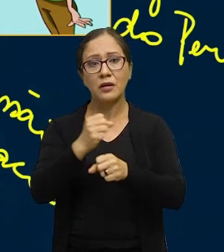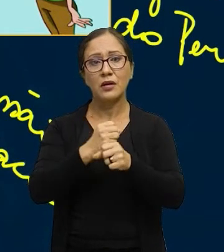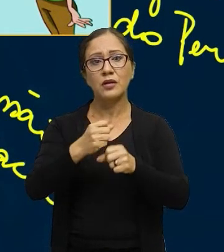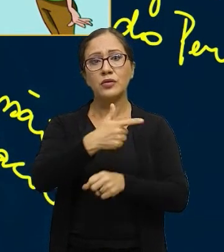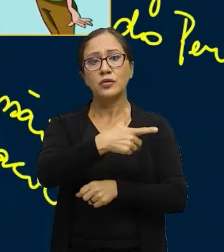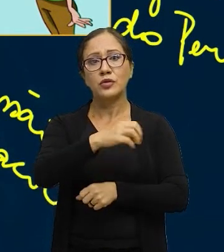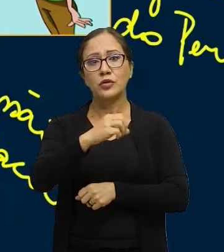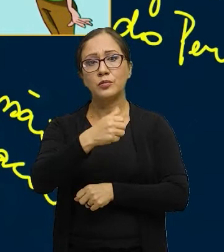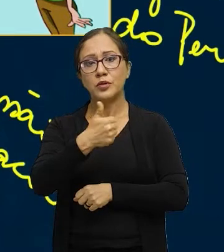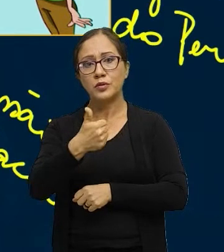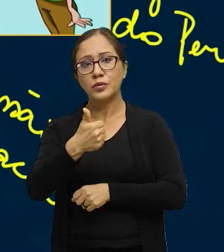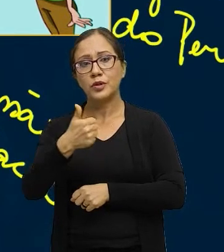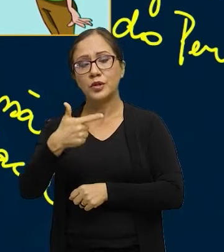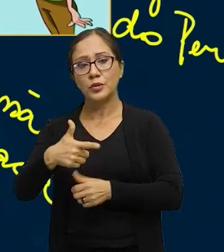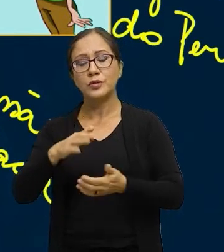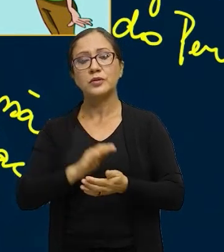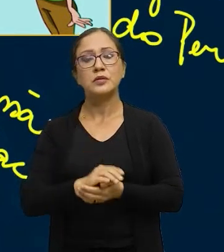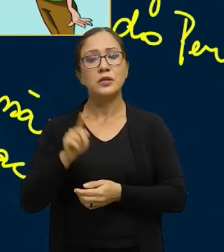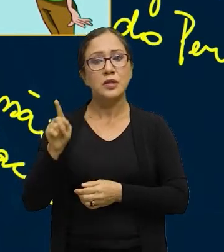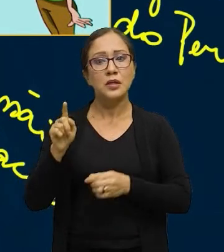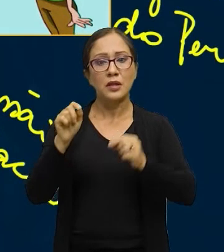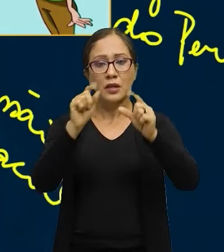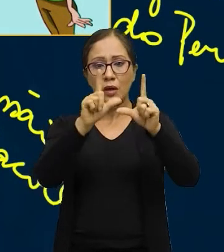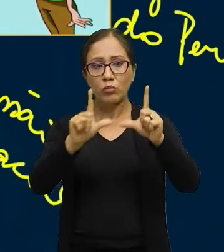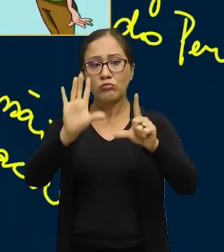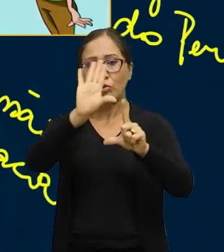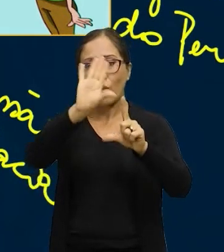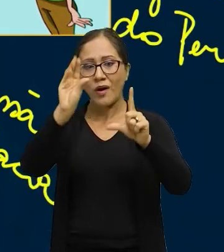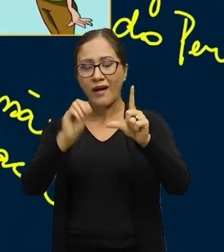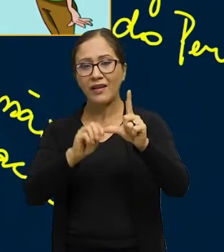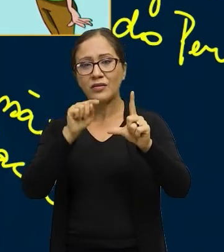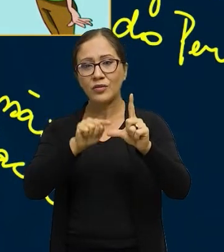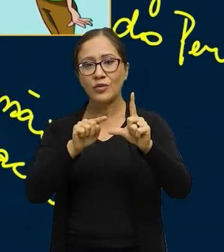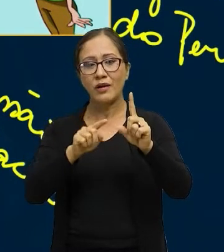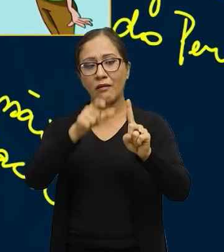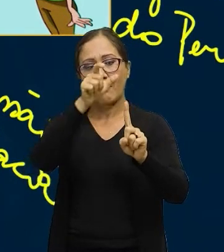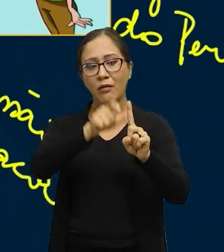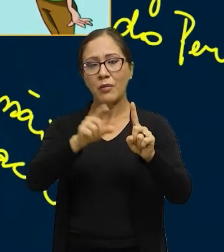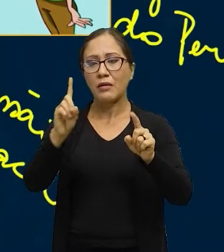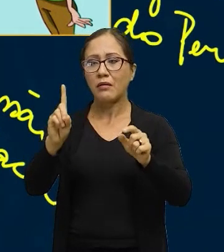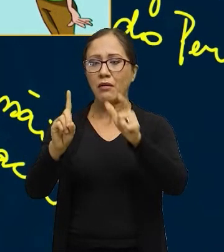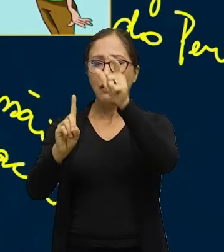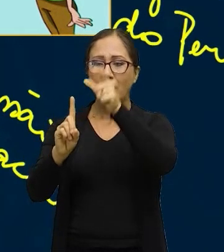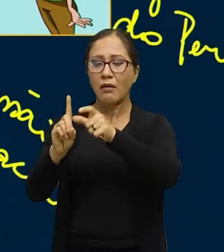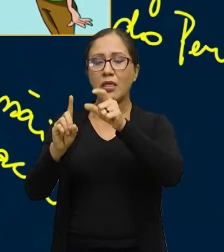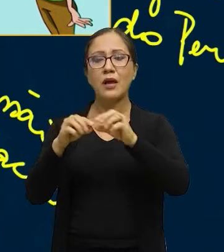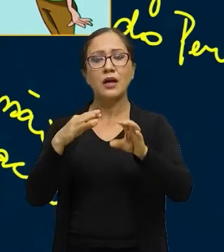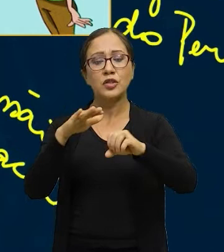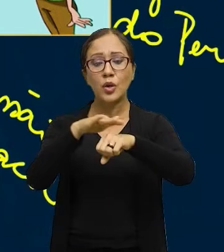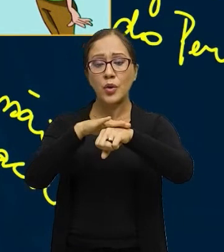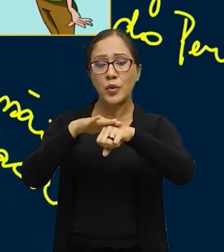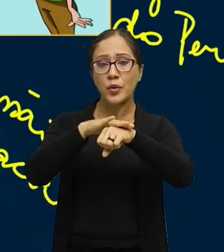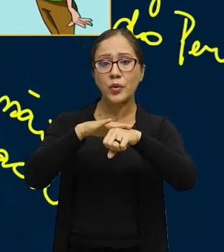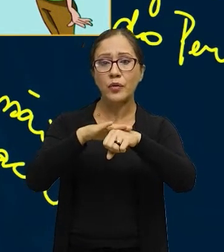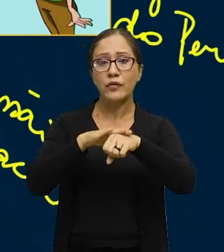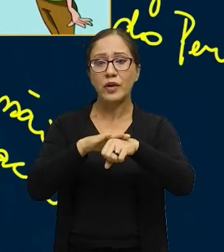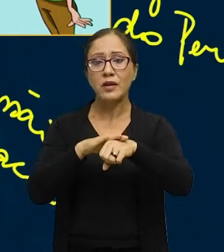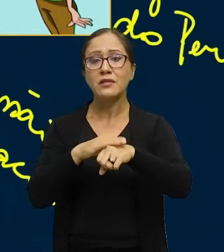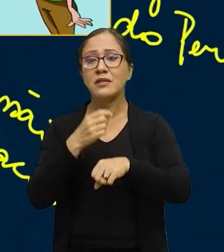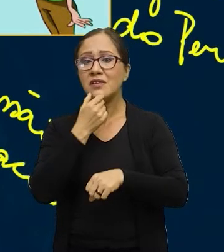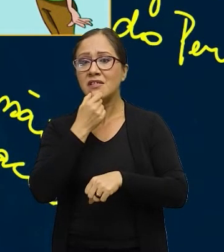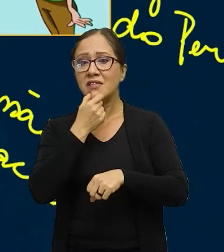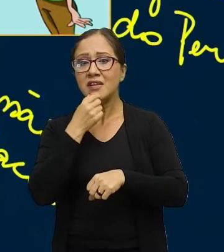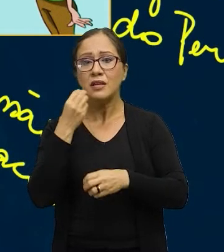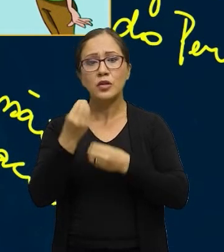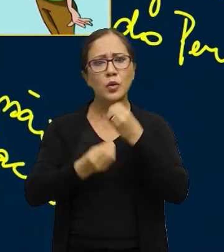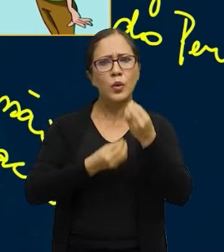A pergunta é, nesse cartoon, a linguagem utilizada pelos personagens em uma conversa em inglês